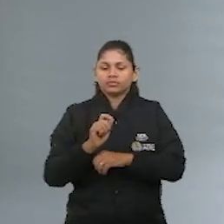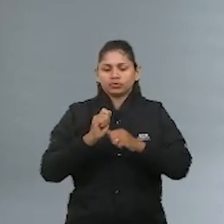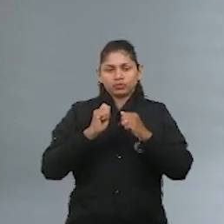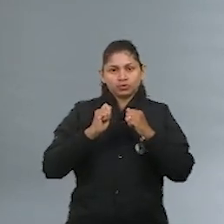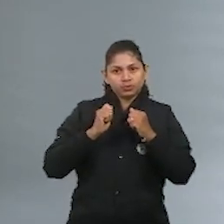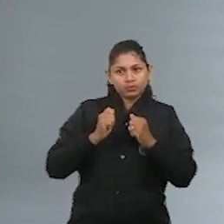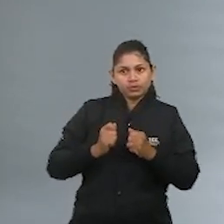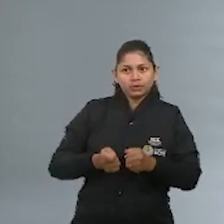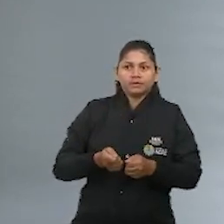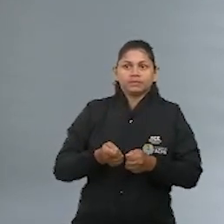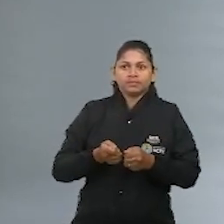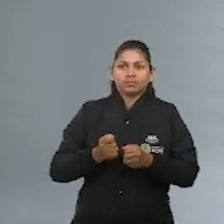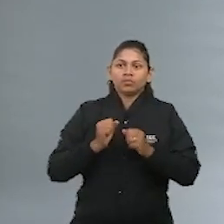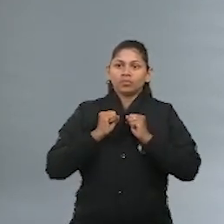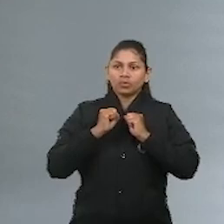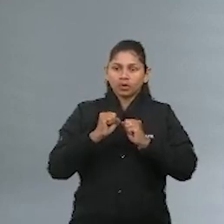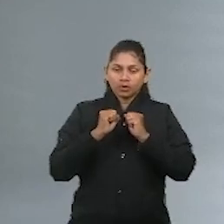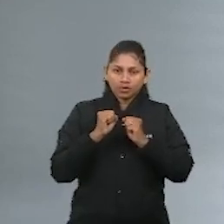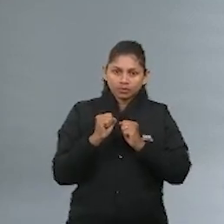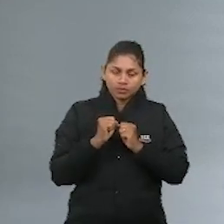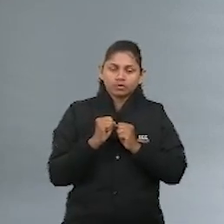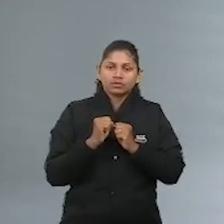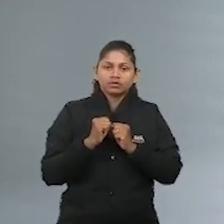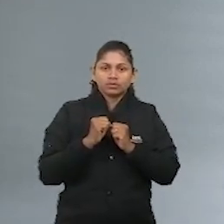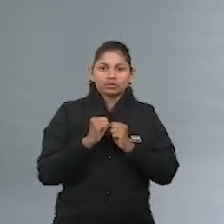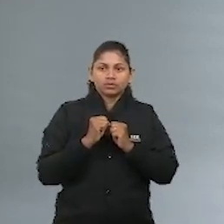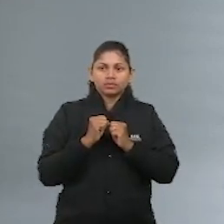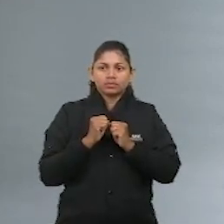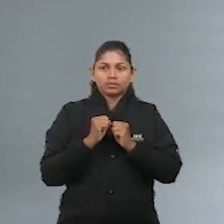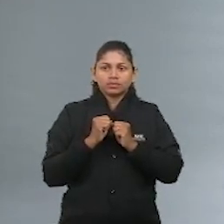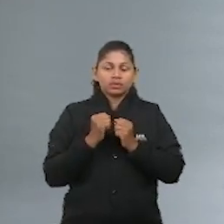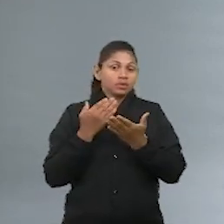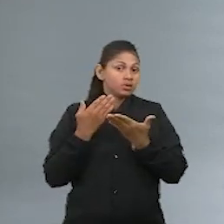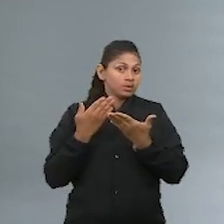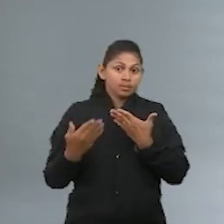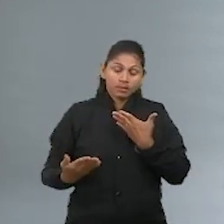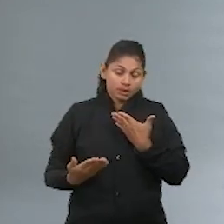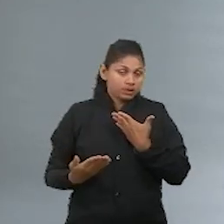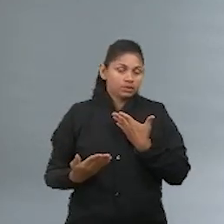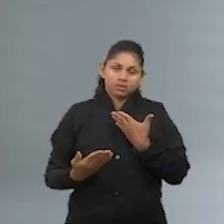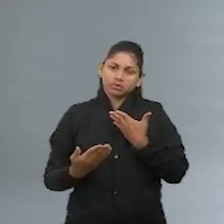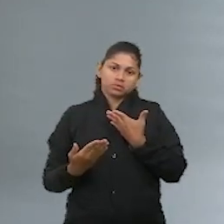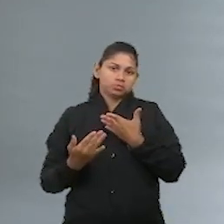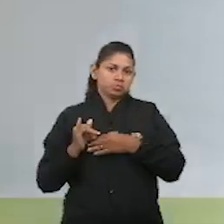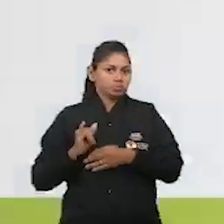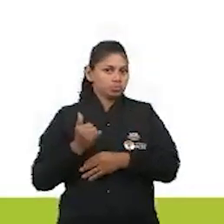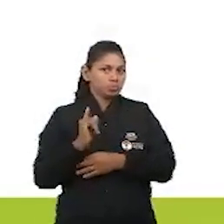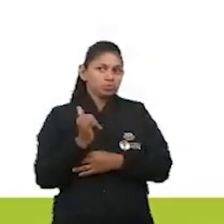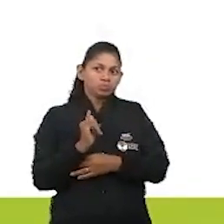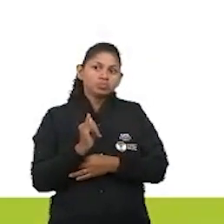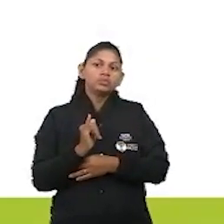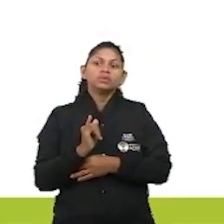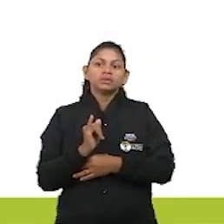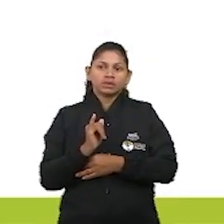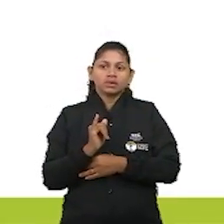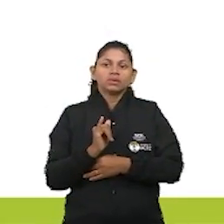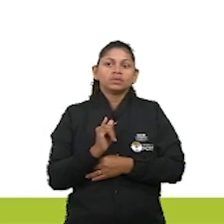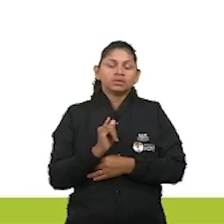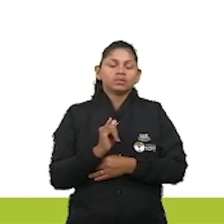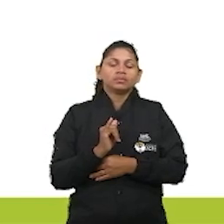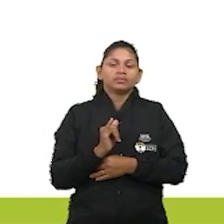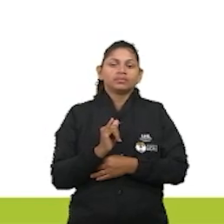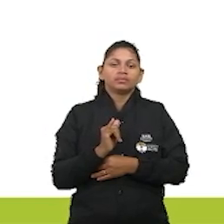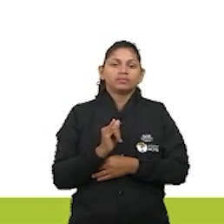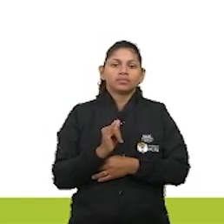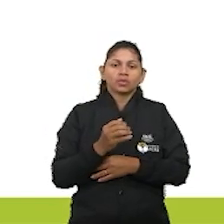aqui pode ser tanto de um gerador, né? E quedas de tensão normal, enfim, tensões que estão ali no meu